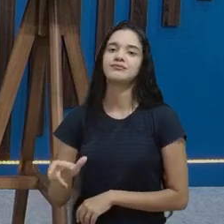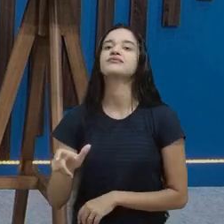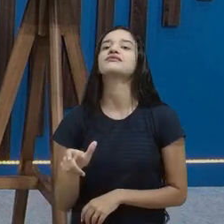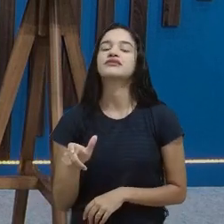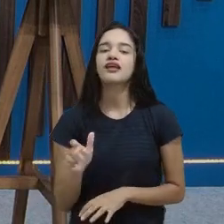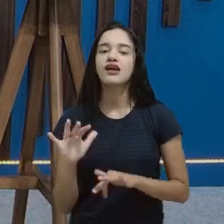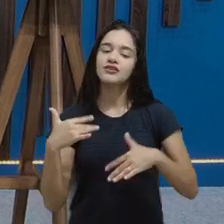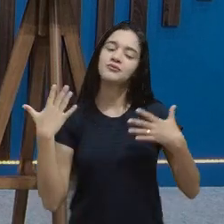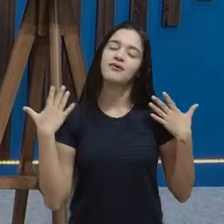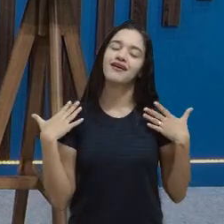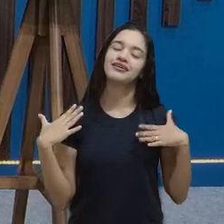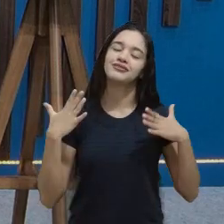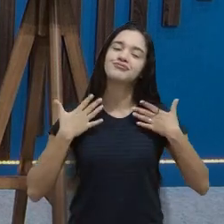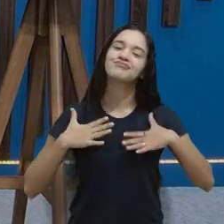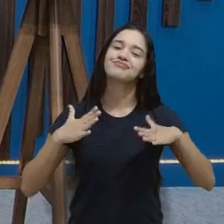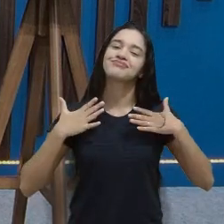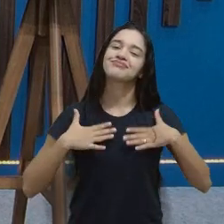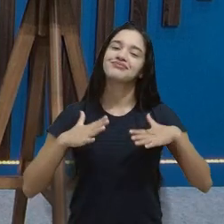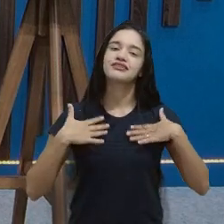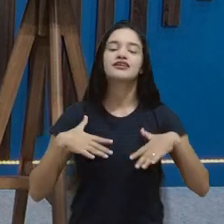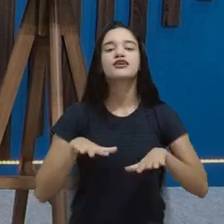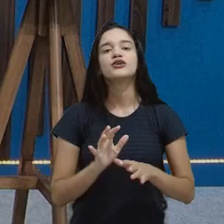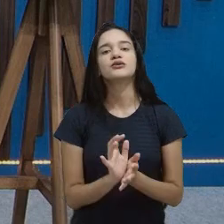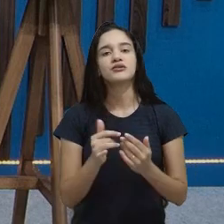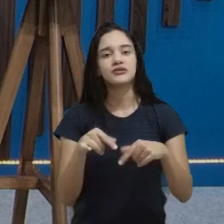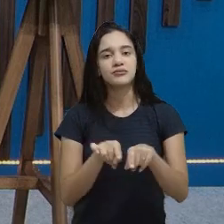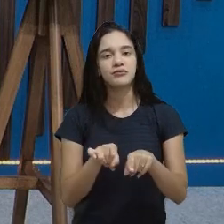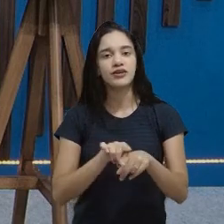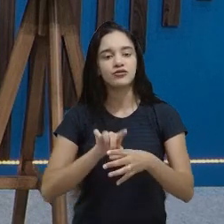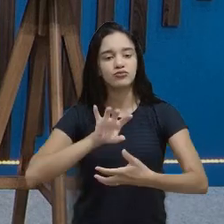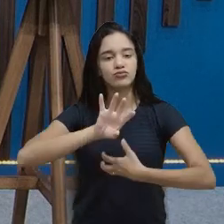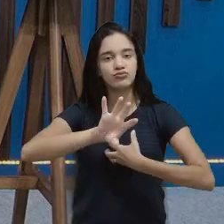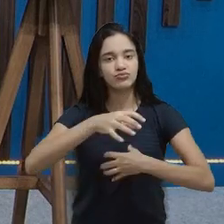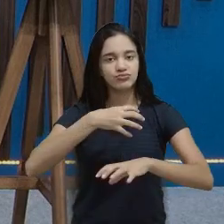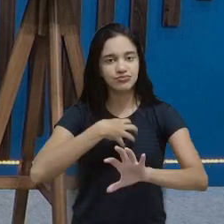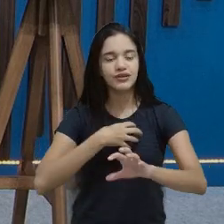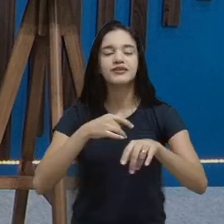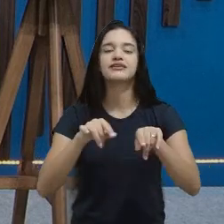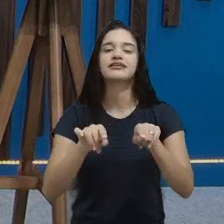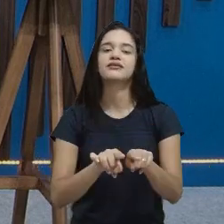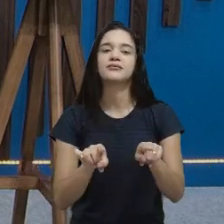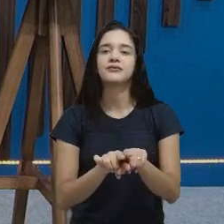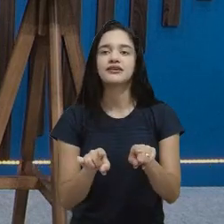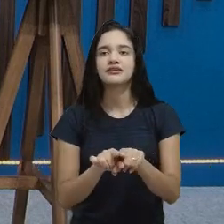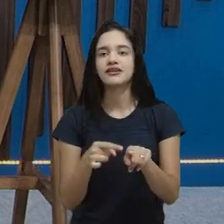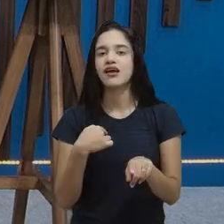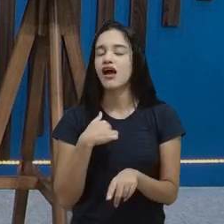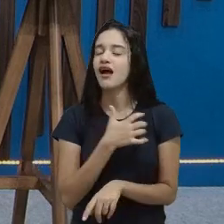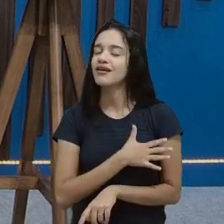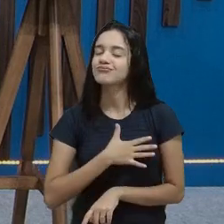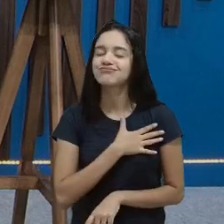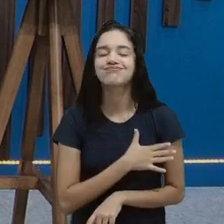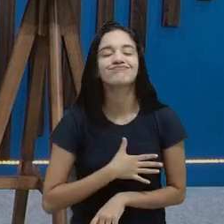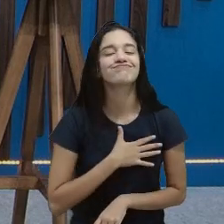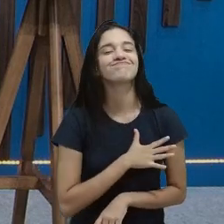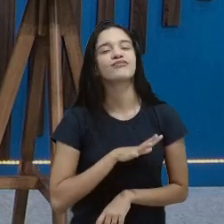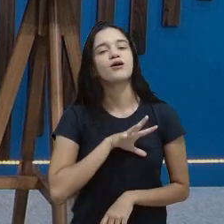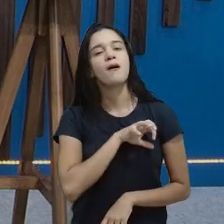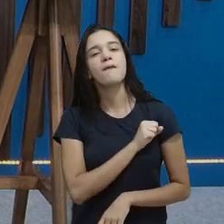uma tranquilidade tão grande, de uma sensibilidade e que é também amante da natureza.